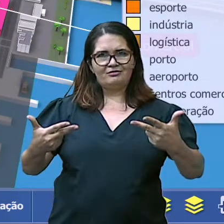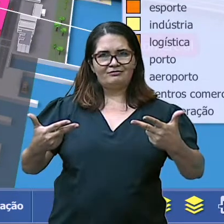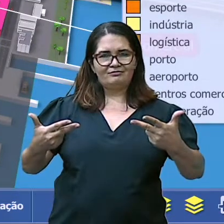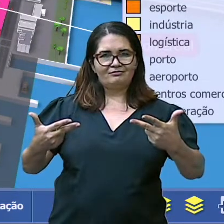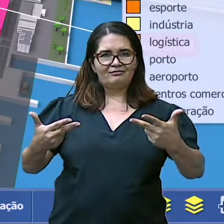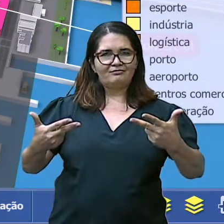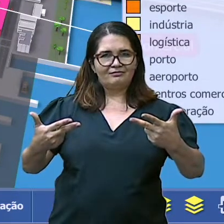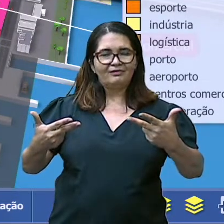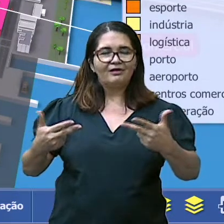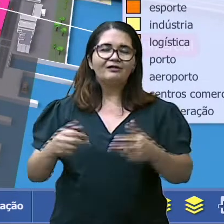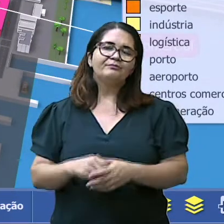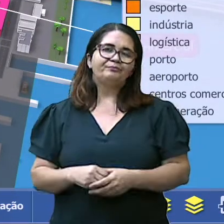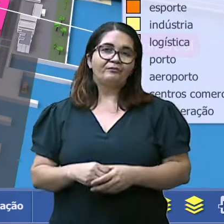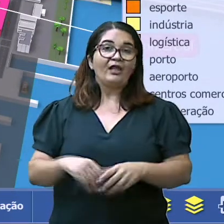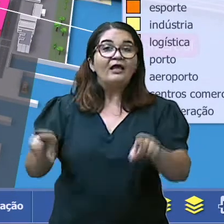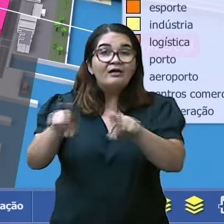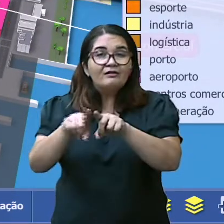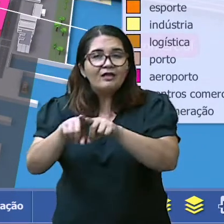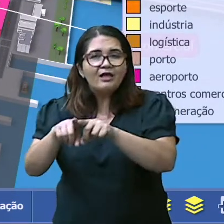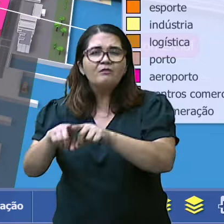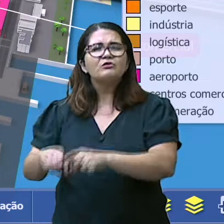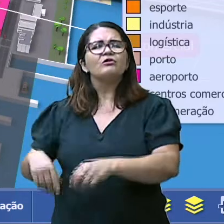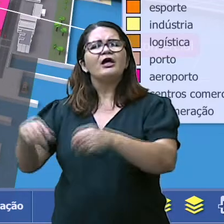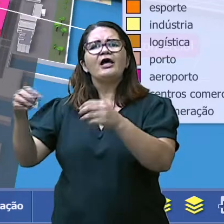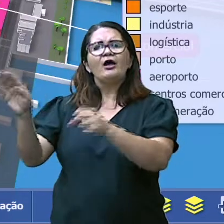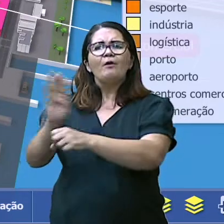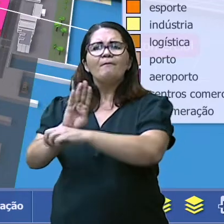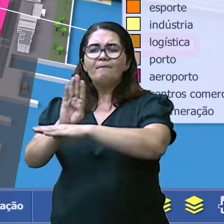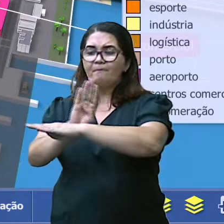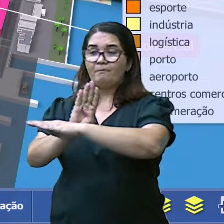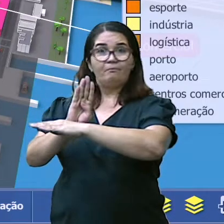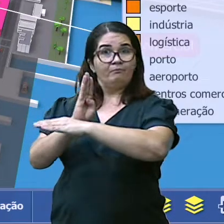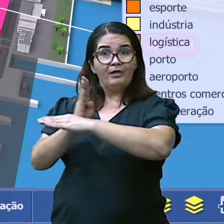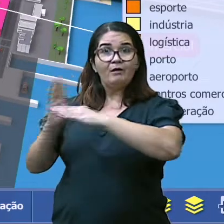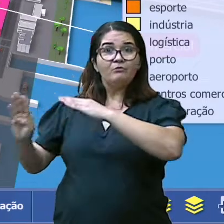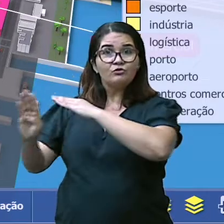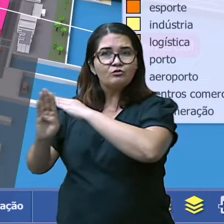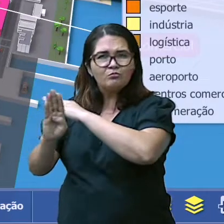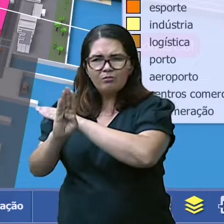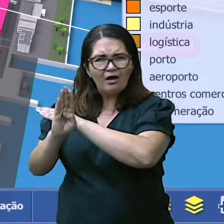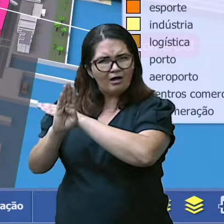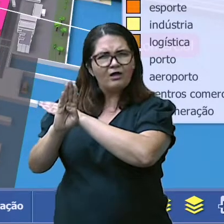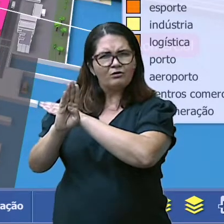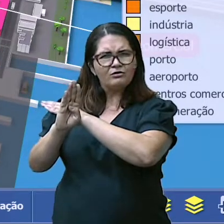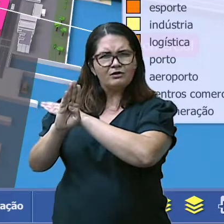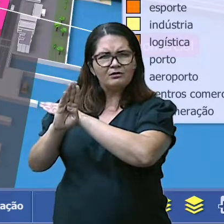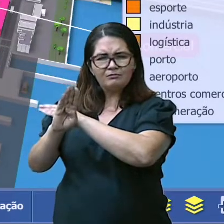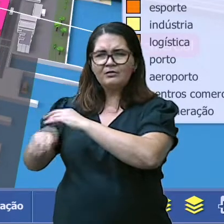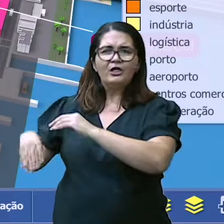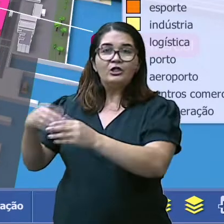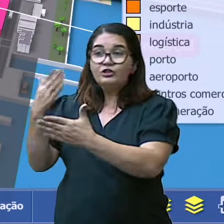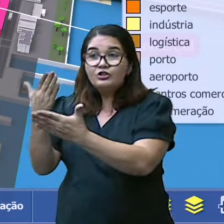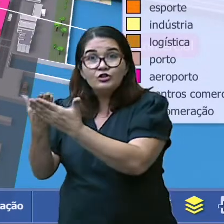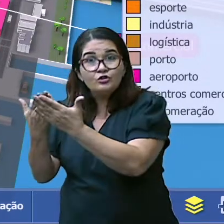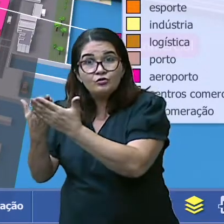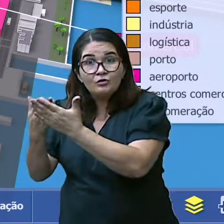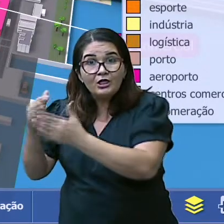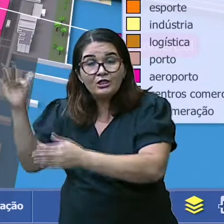Nós temos bairro universitário, nós temos museus, pesquisas científicas, nós